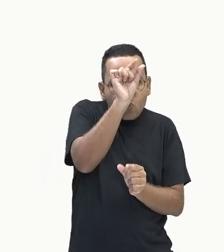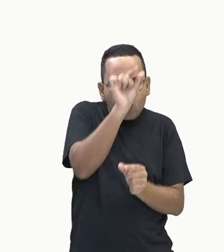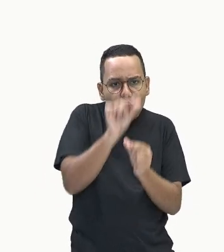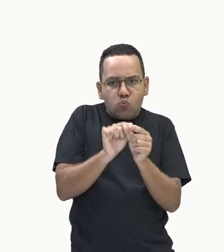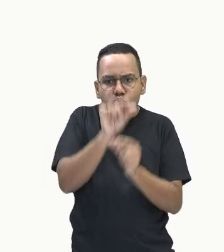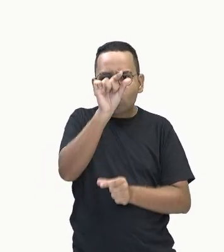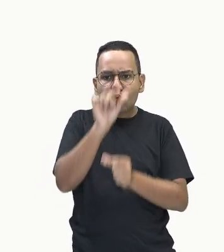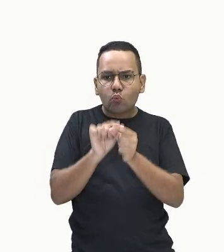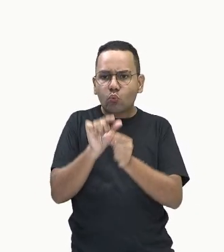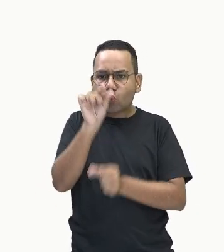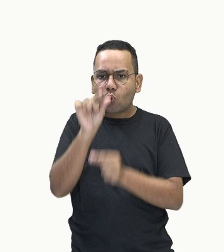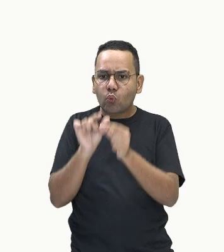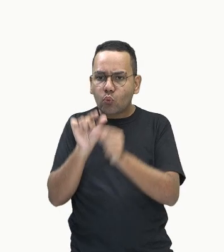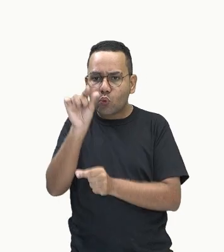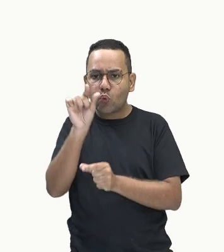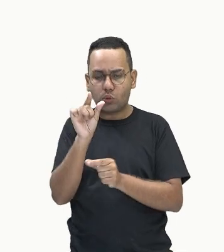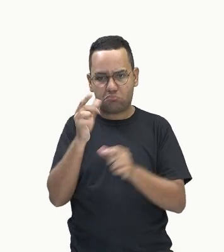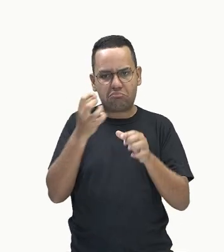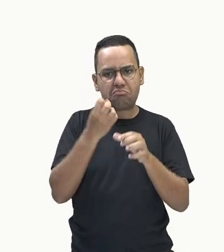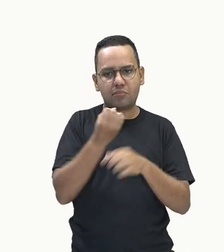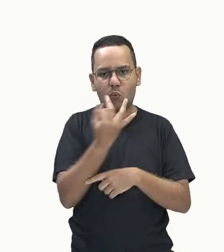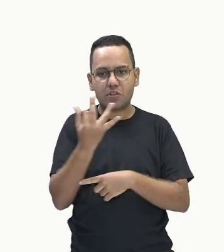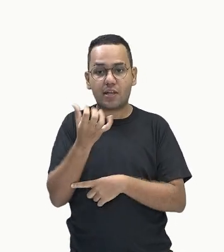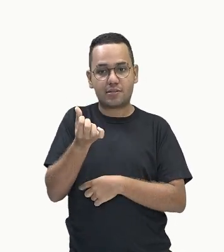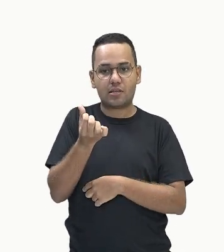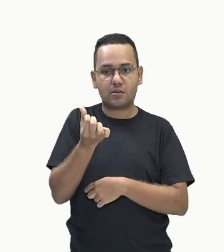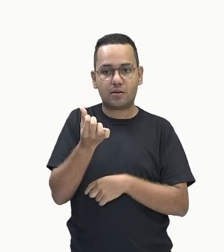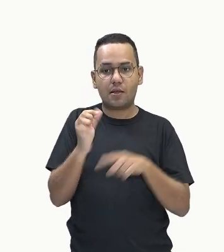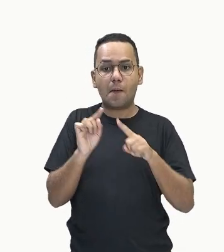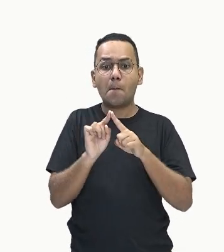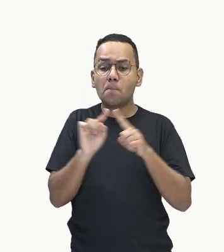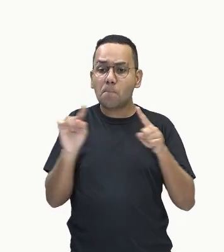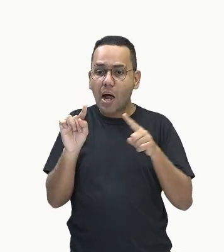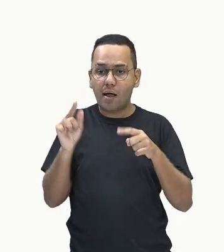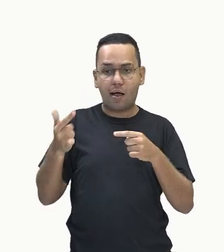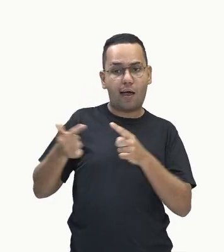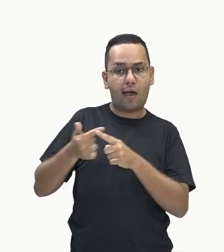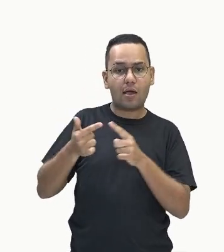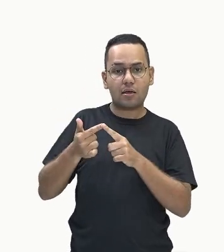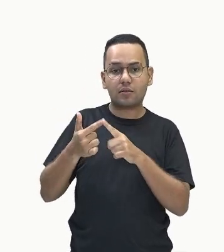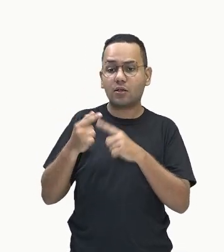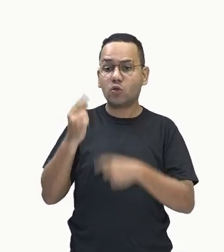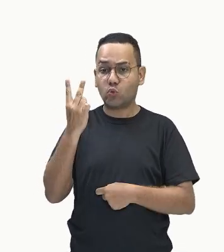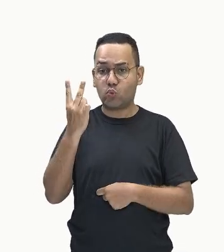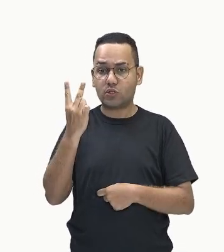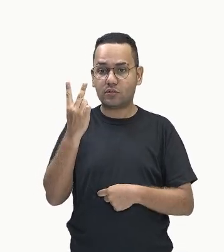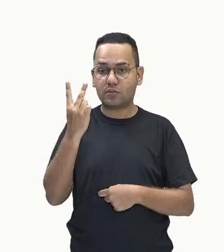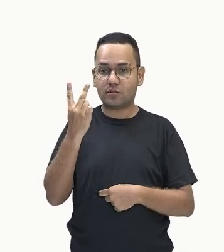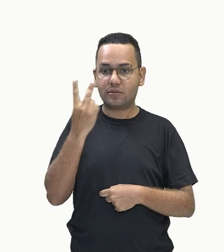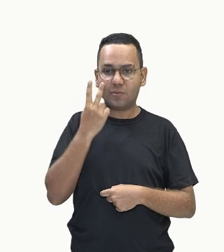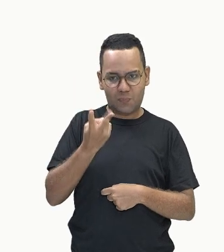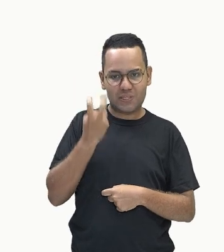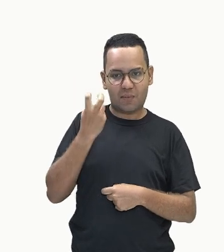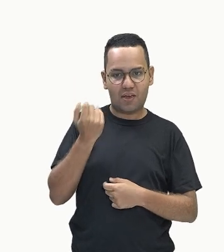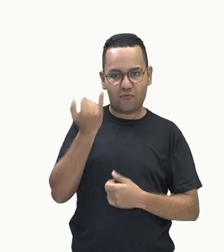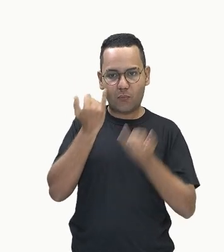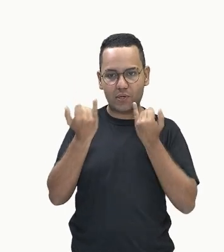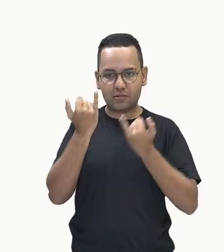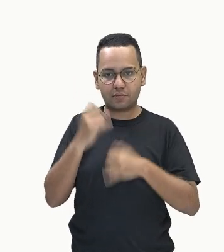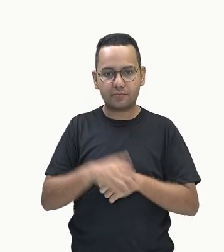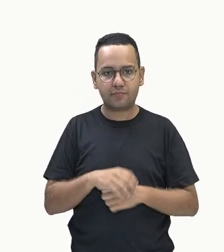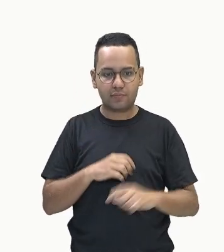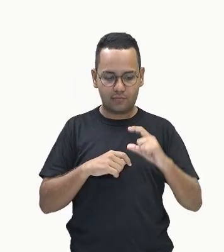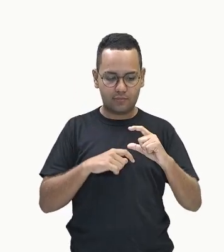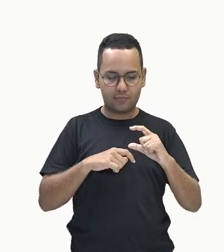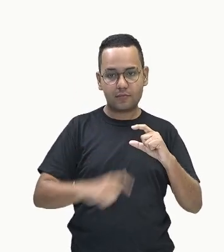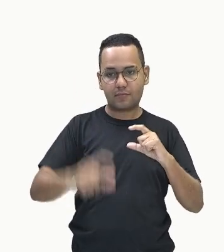não vou circular cada uma delas porque nós vamos gastar muito tempo com isso. Mas é a mesma situação. Nós temos uma camada de célula na parte de cima